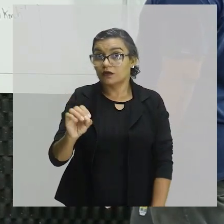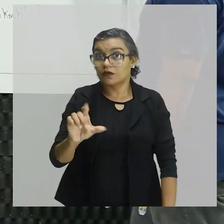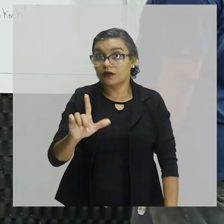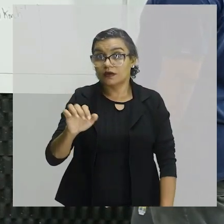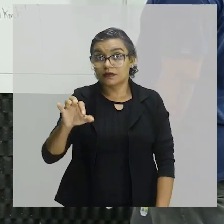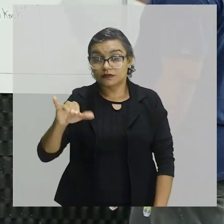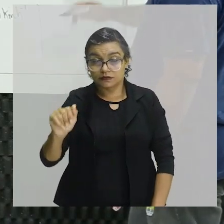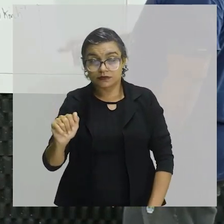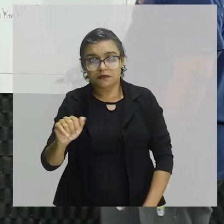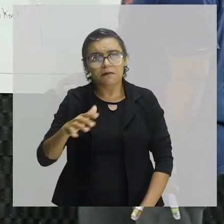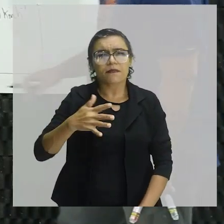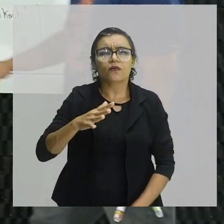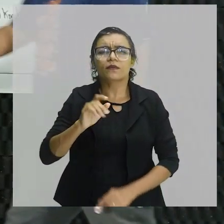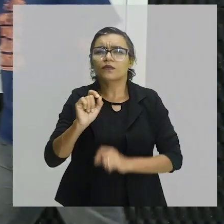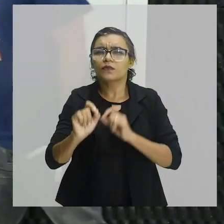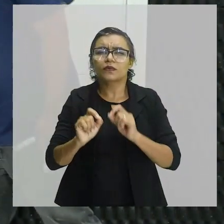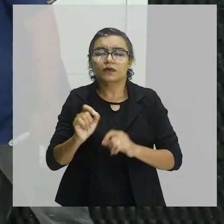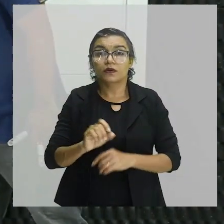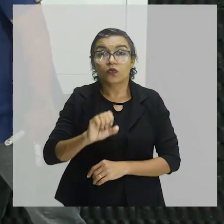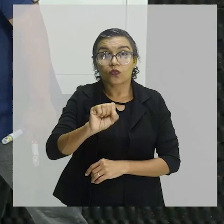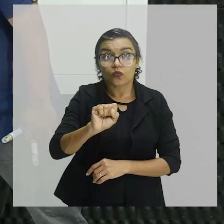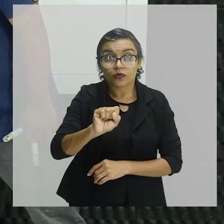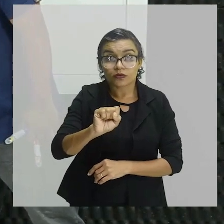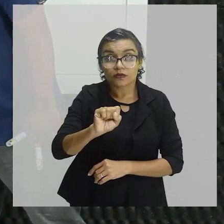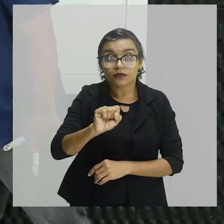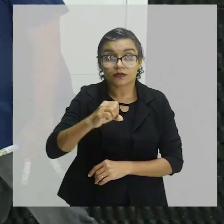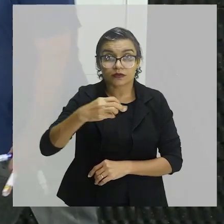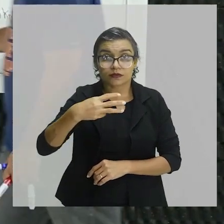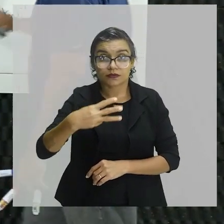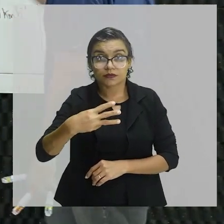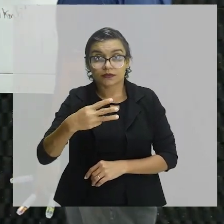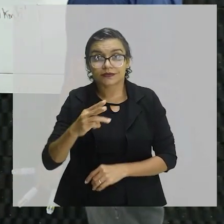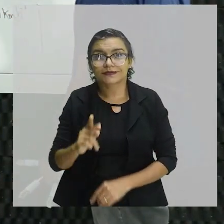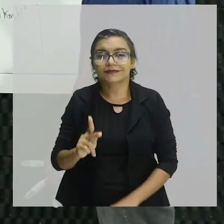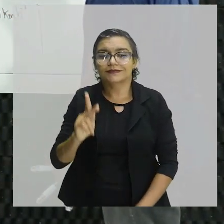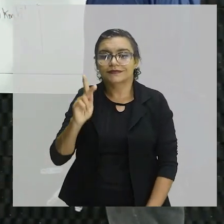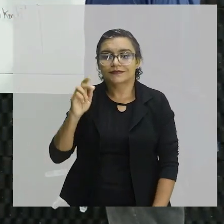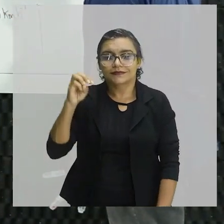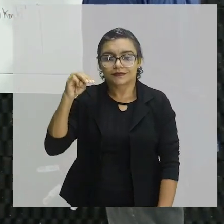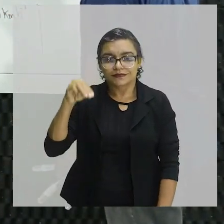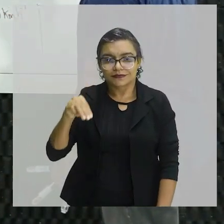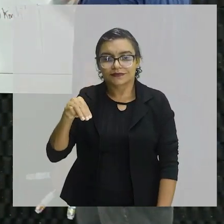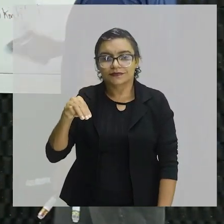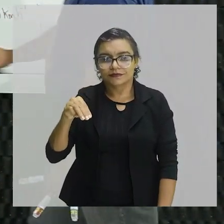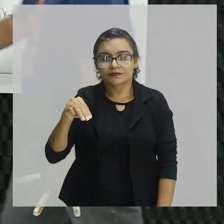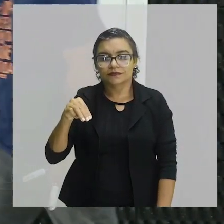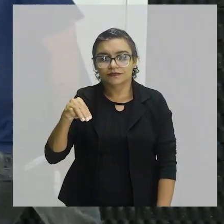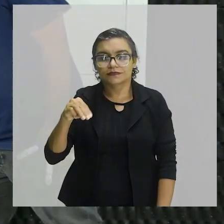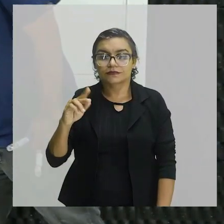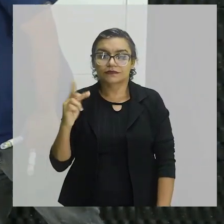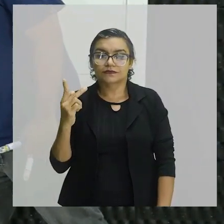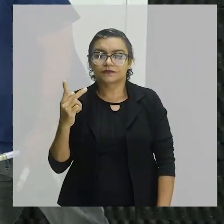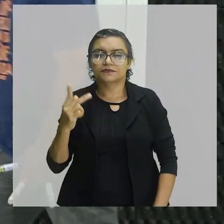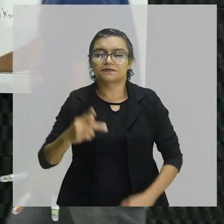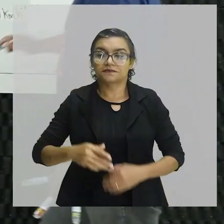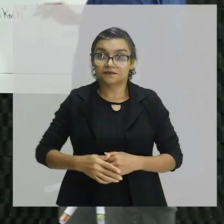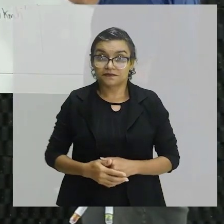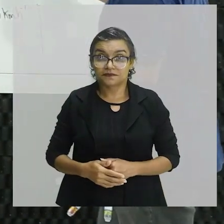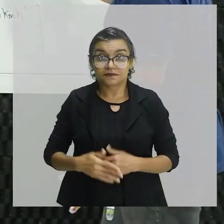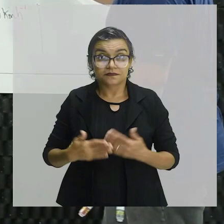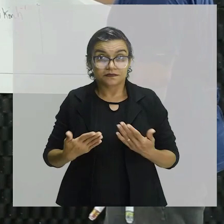dá aproximadamente 83 quilômetros por hora, né? Então,